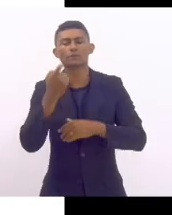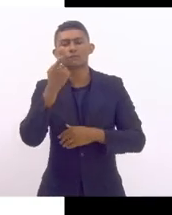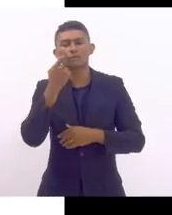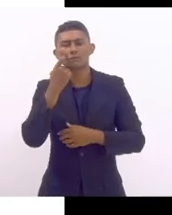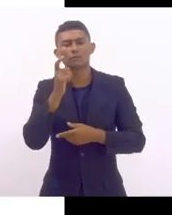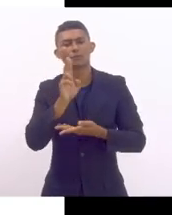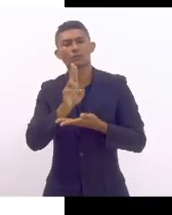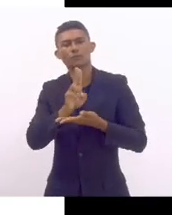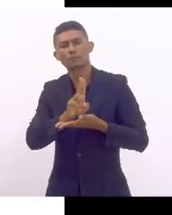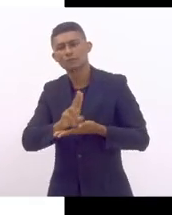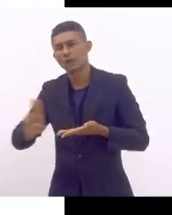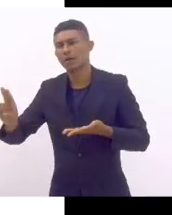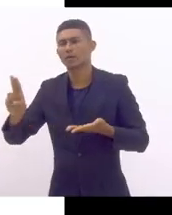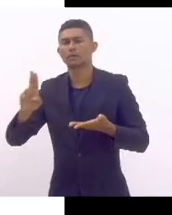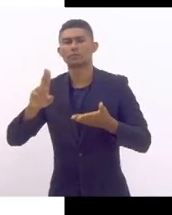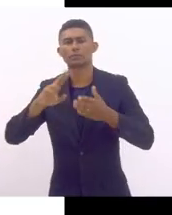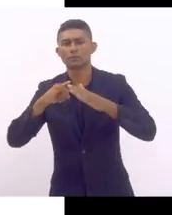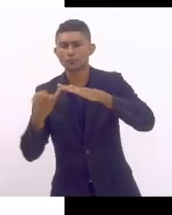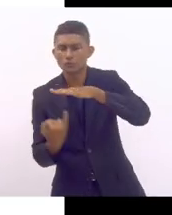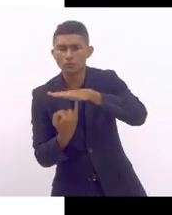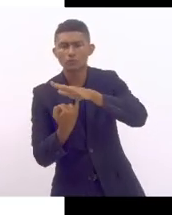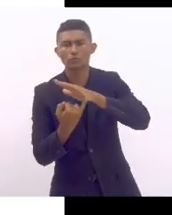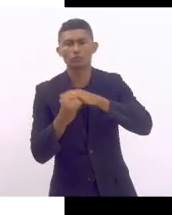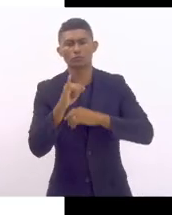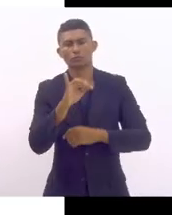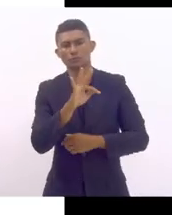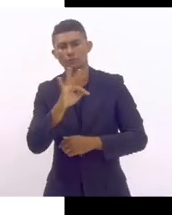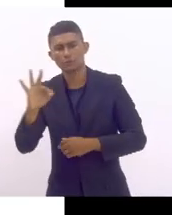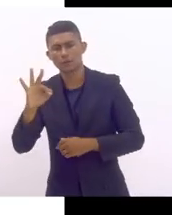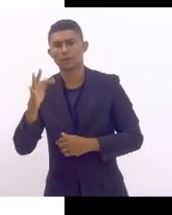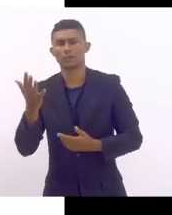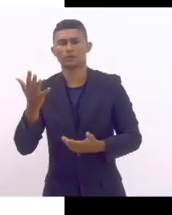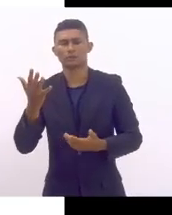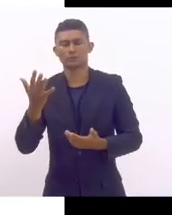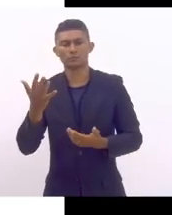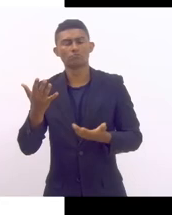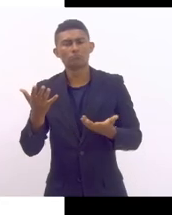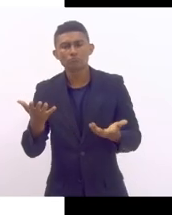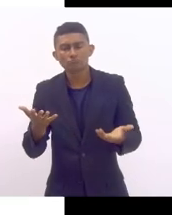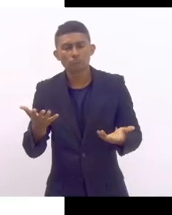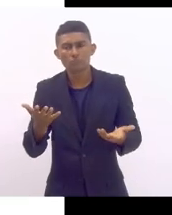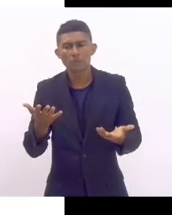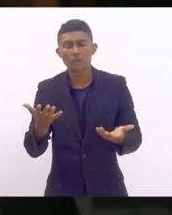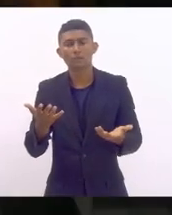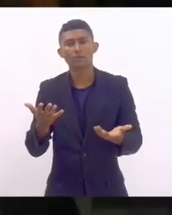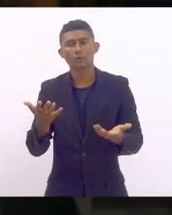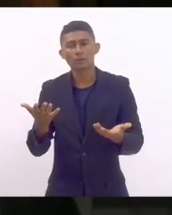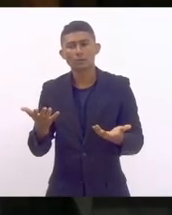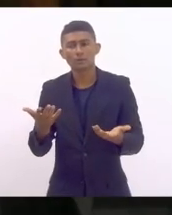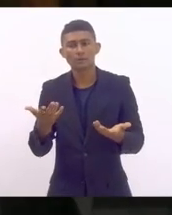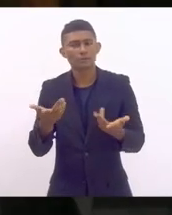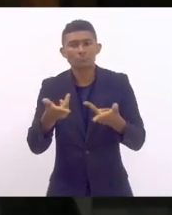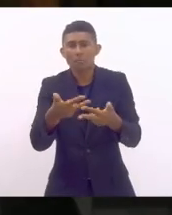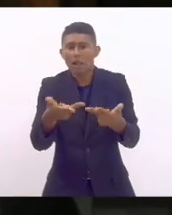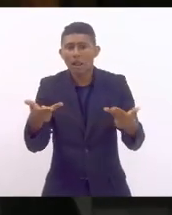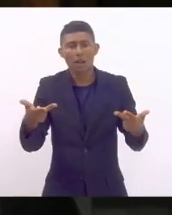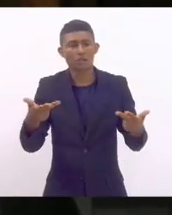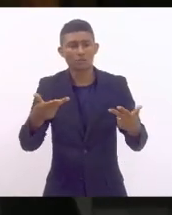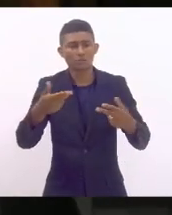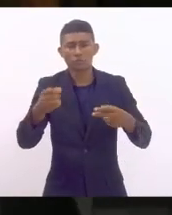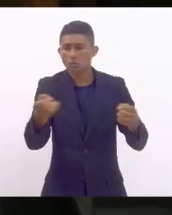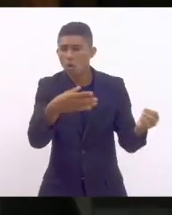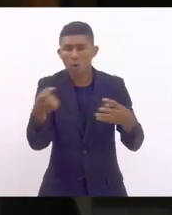Universidade como falar Instituto Federal de Educação Profissional e tecnológico e eu não falar em equipamentos atualizados